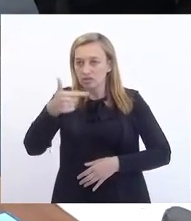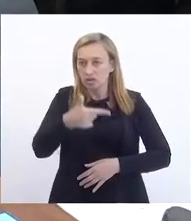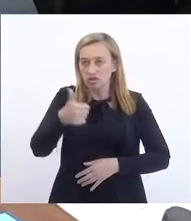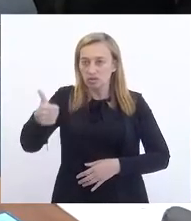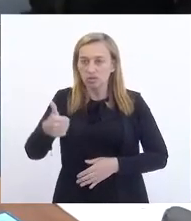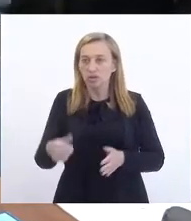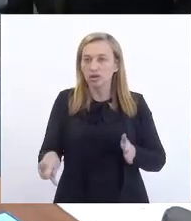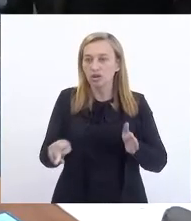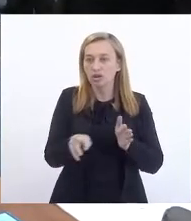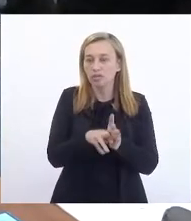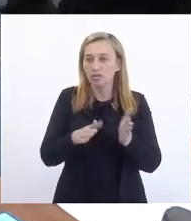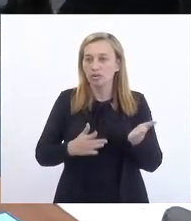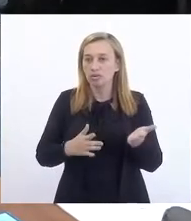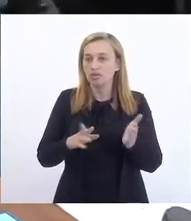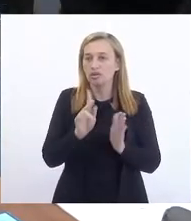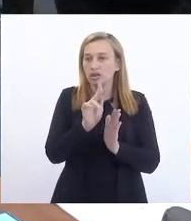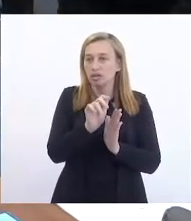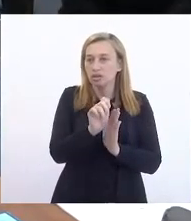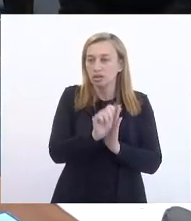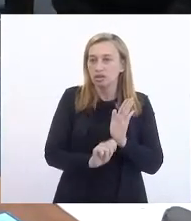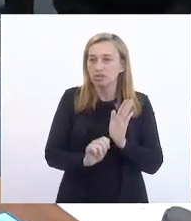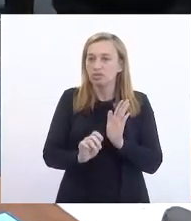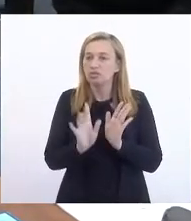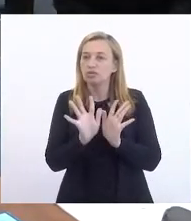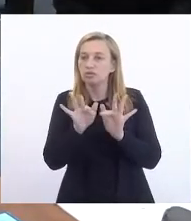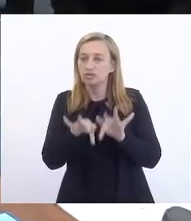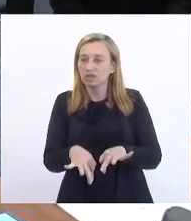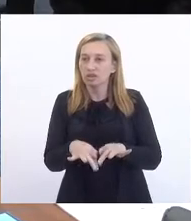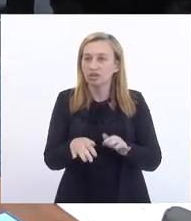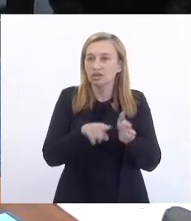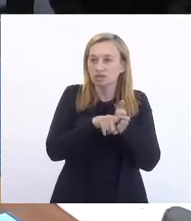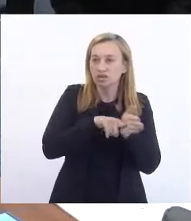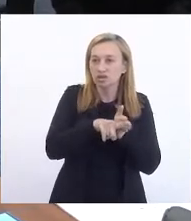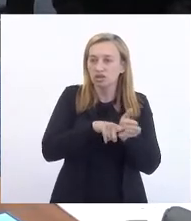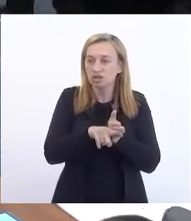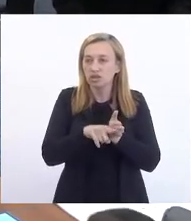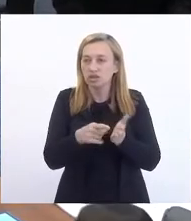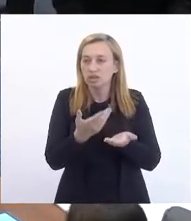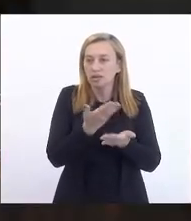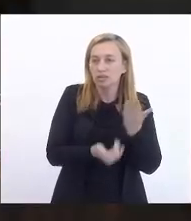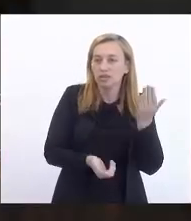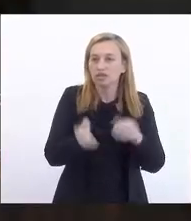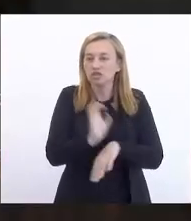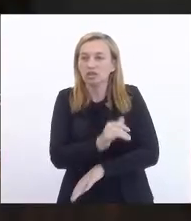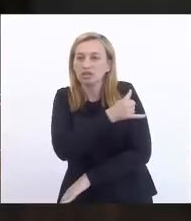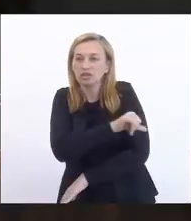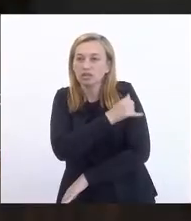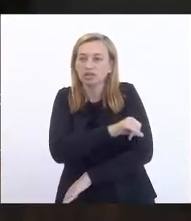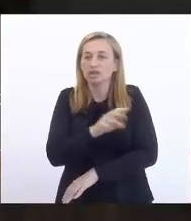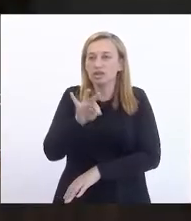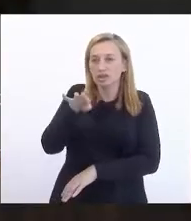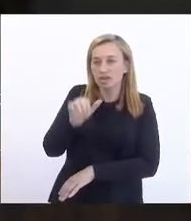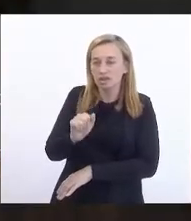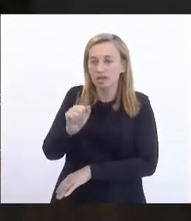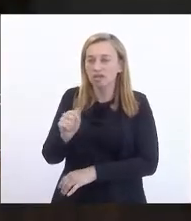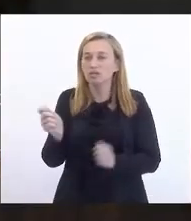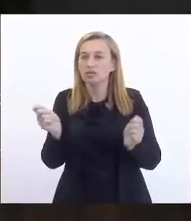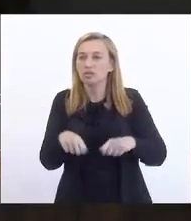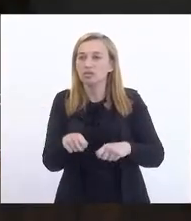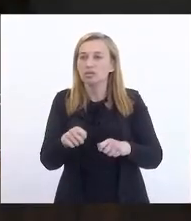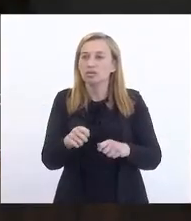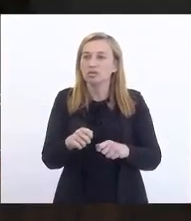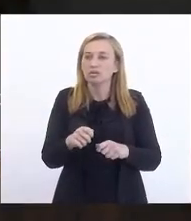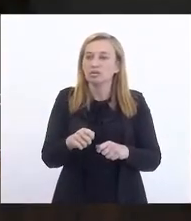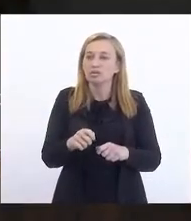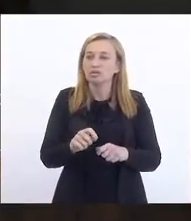relatório final e as conclusões da comissão parlamentar de inquérito, destinada a investigar a queda na arrecadação do Estado do Rio de Janeiro, referente às receitas compensatórias